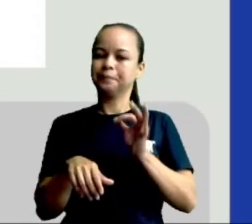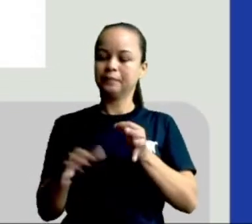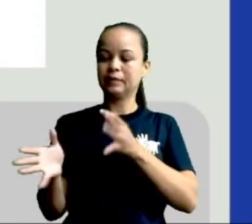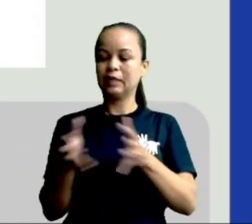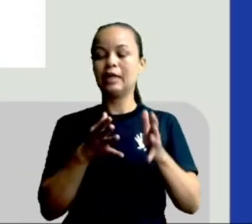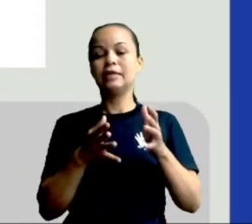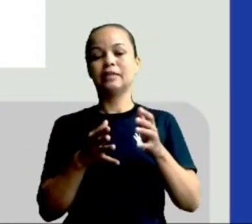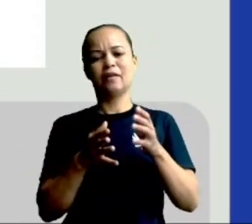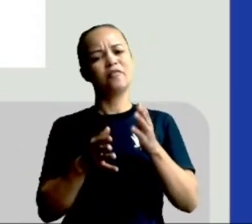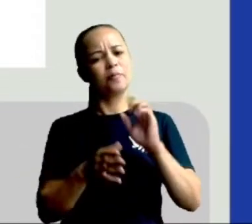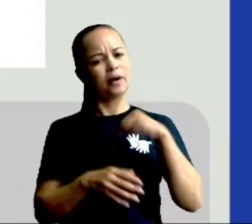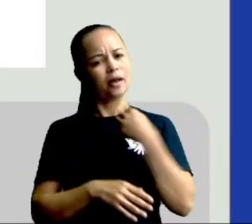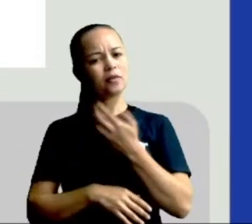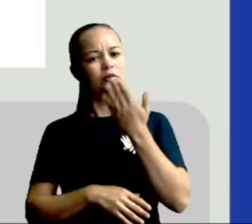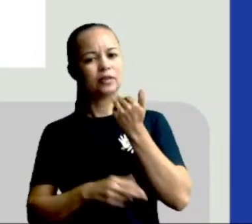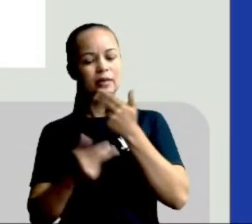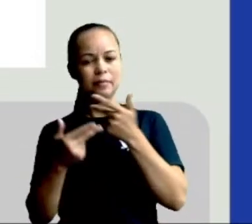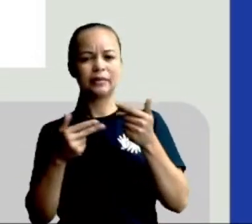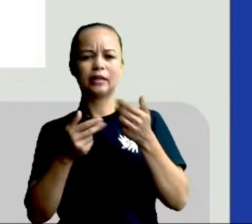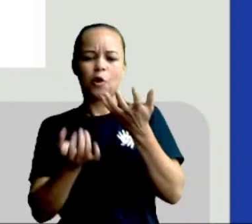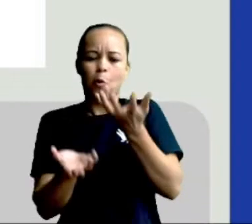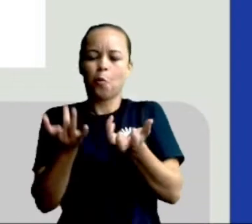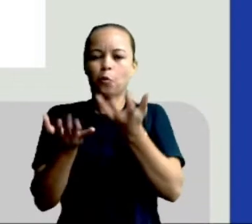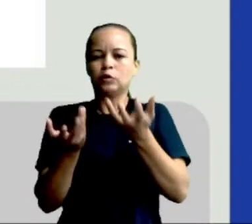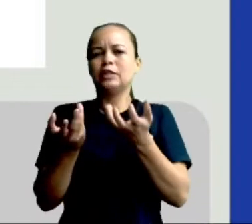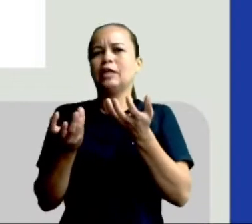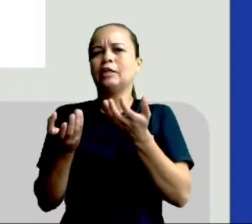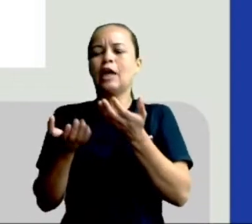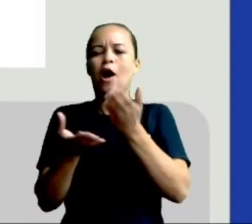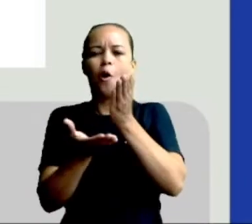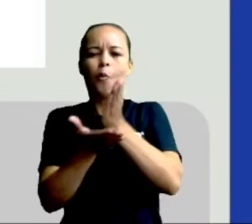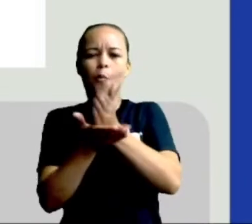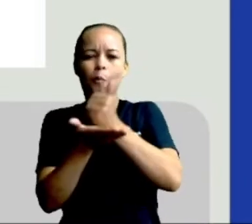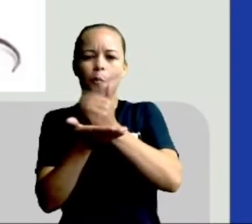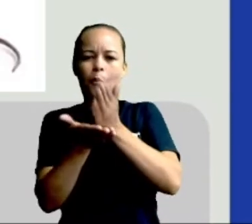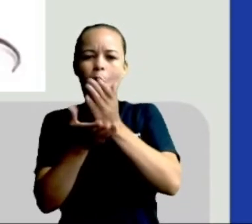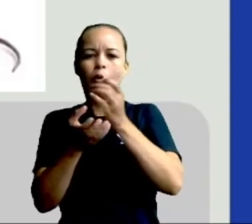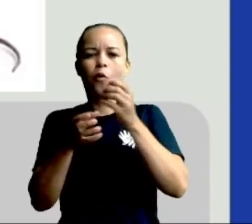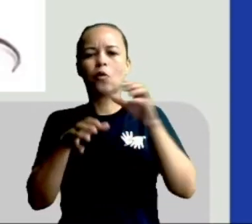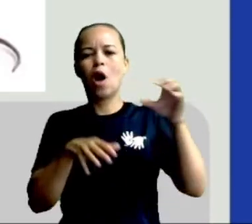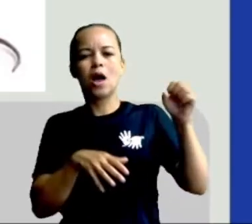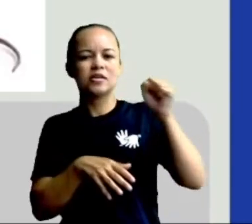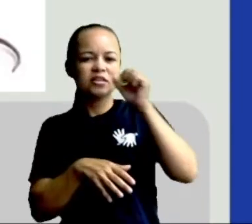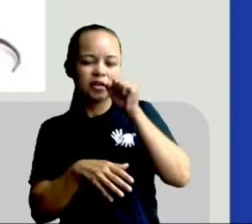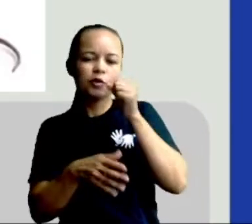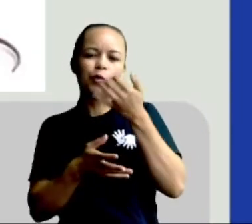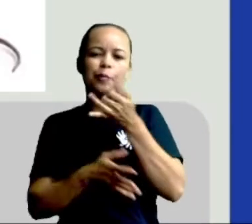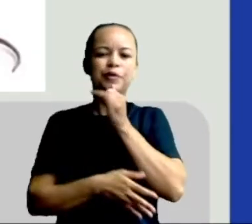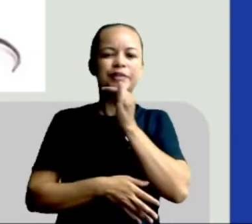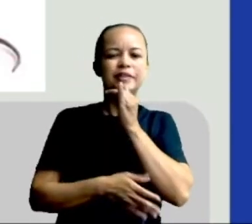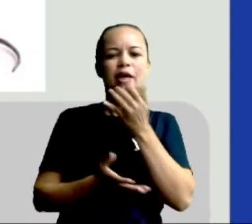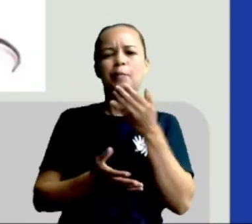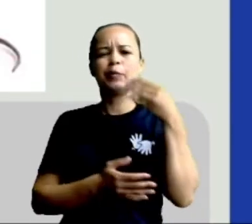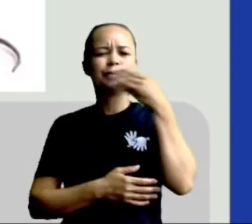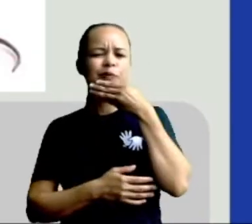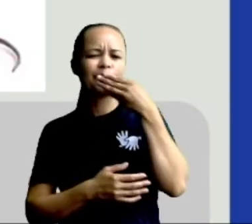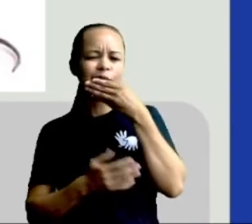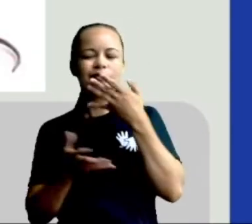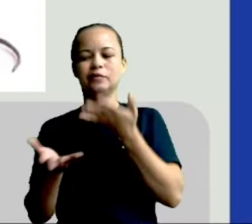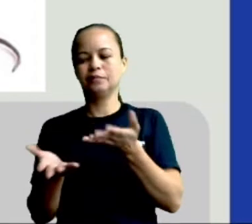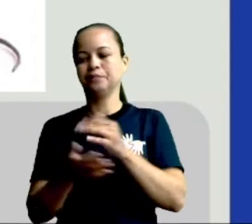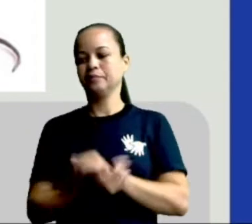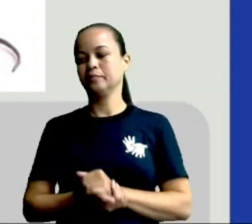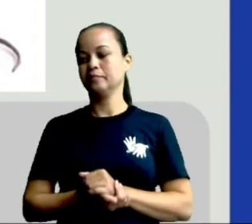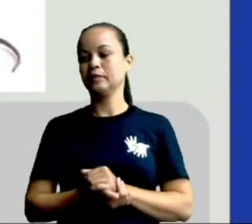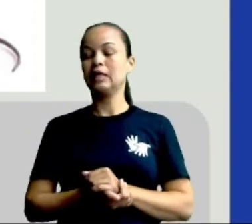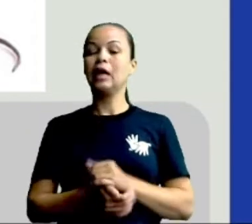serve na nossa alimentação, cozida, um bolo de cenoura, por exemplo, um doce. A beterraba, gente,